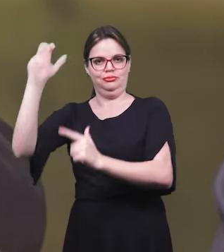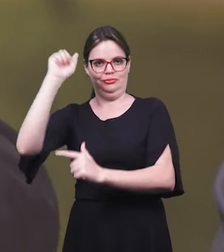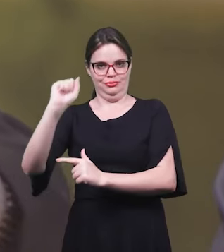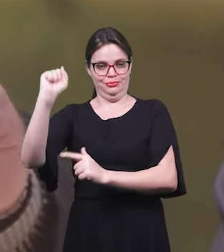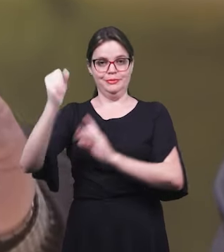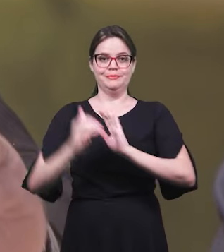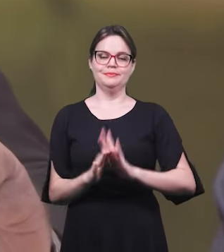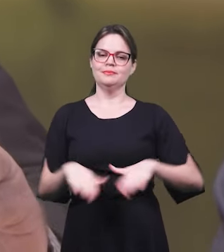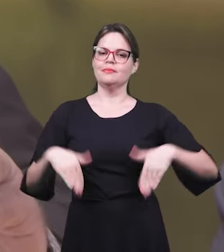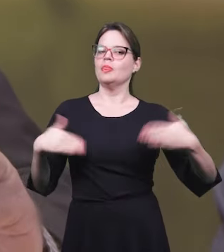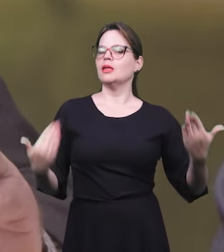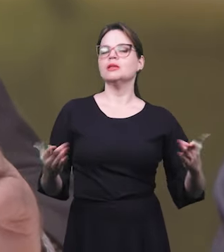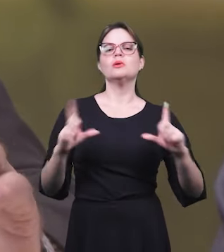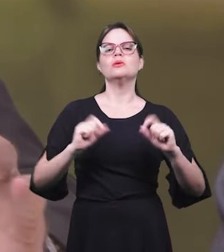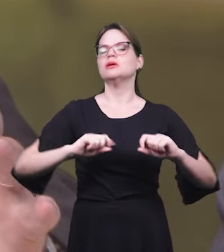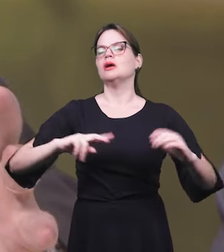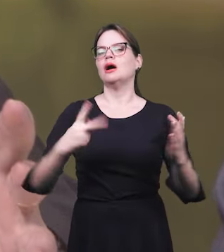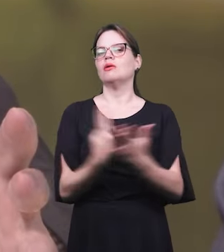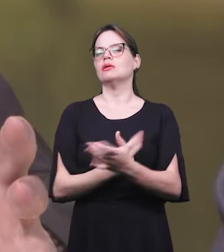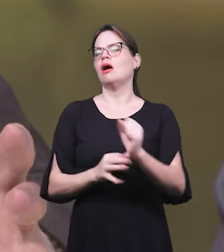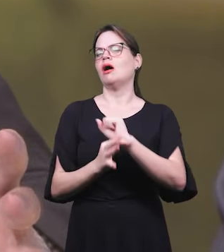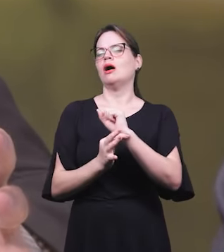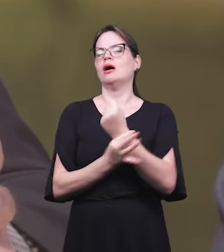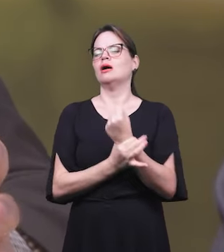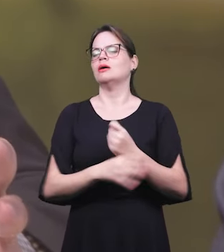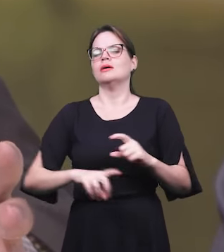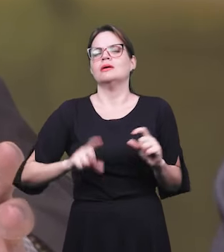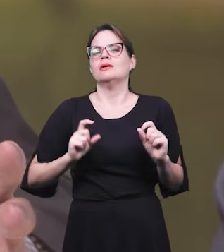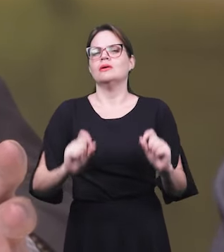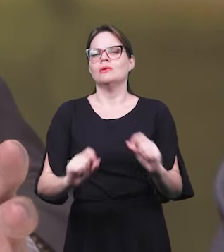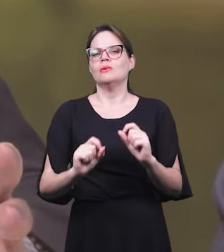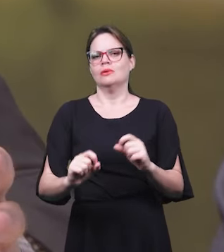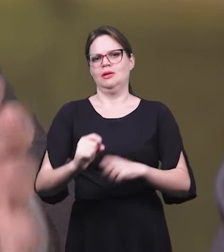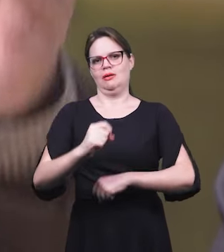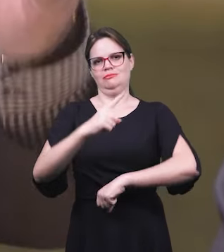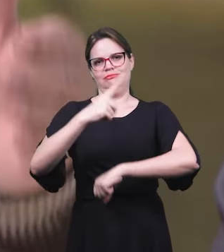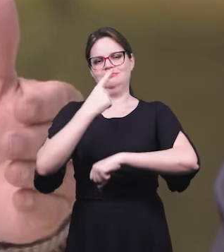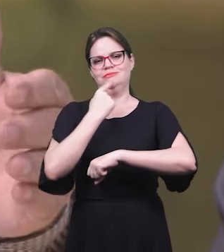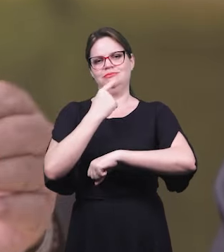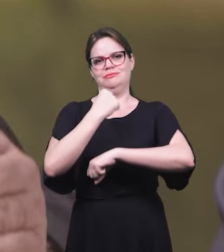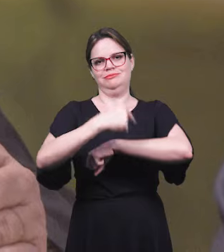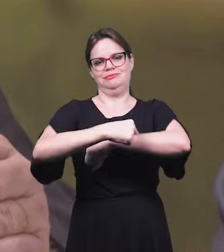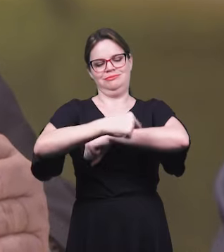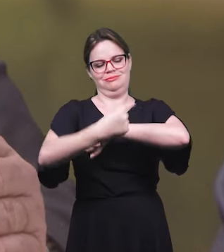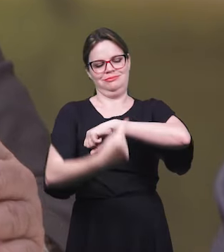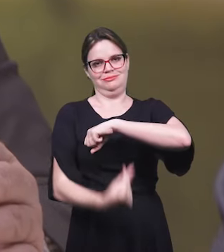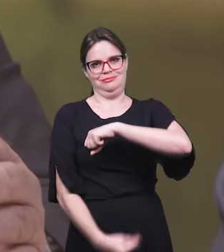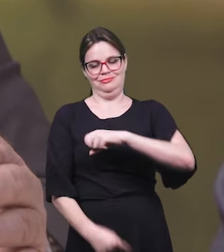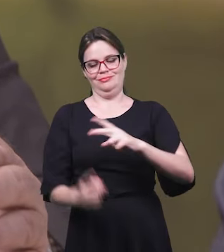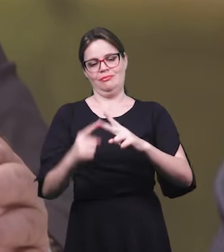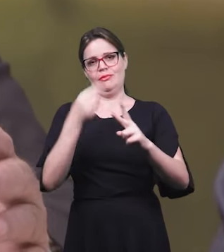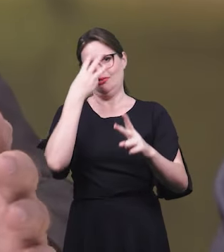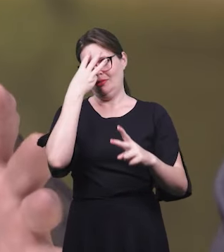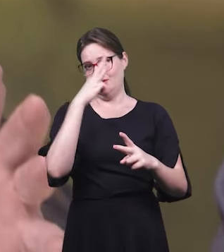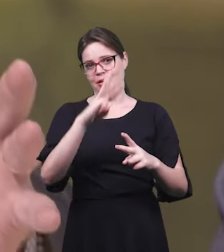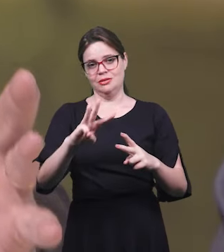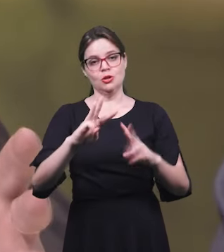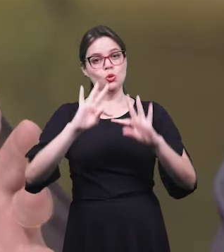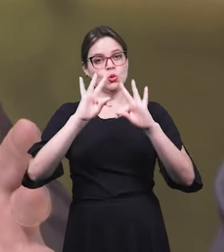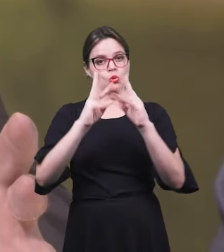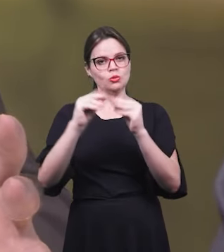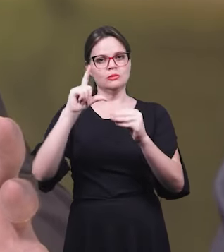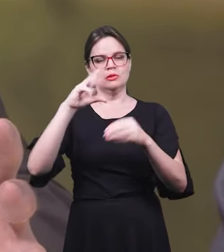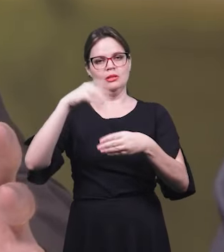seguro para a casa dela era justamente esse aspecto, né? O fio de escarlate, os 3 dias, tudo